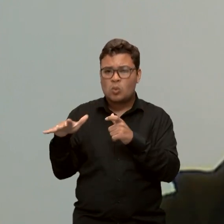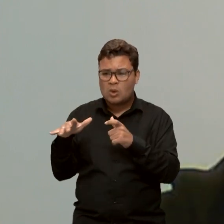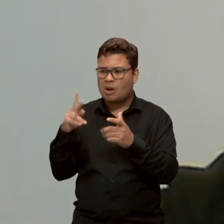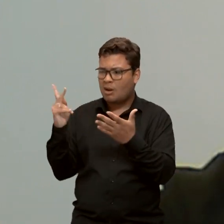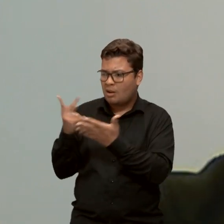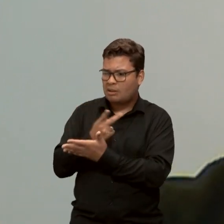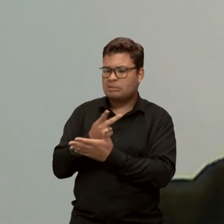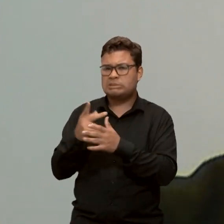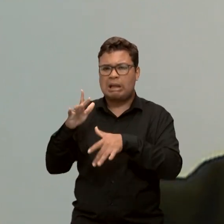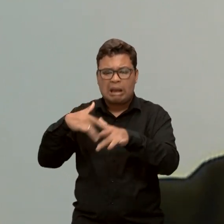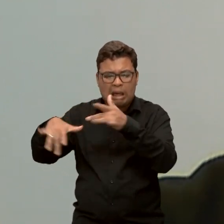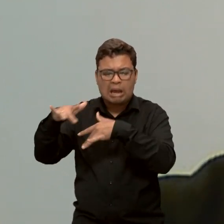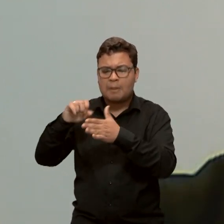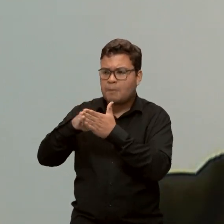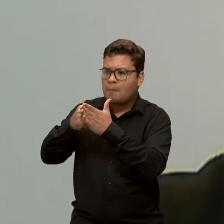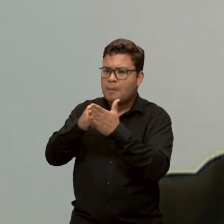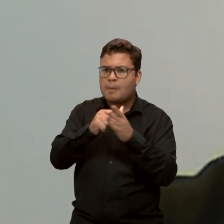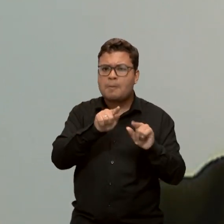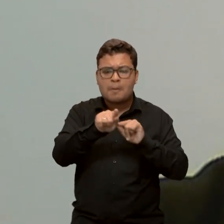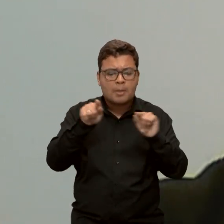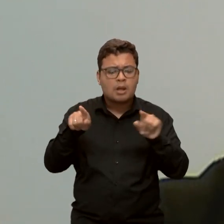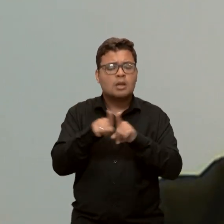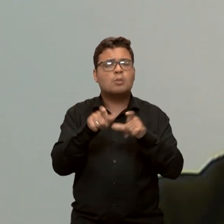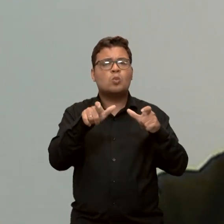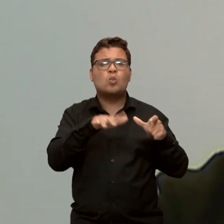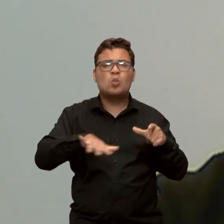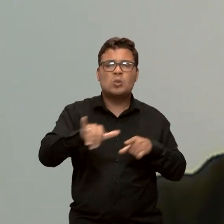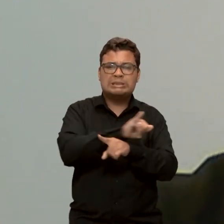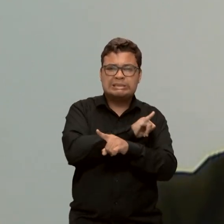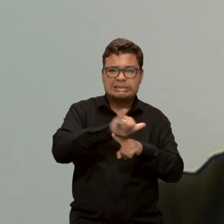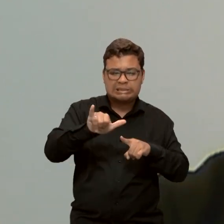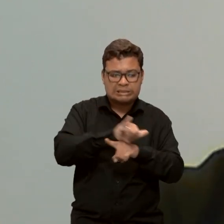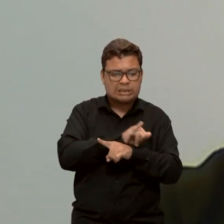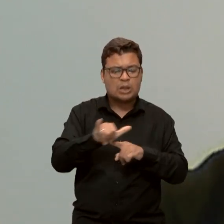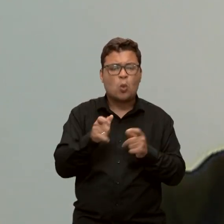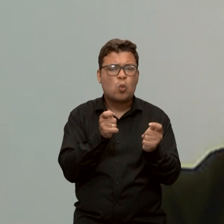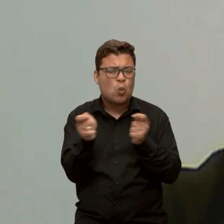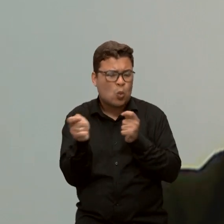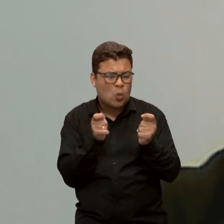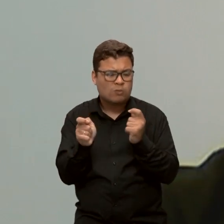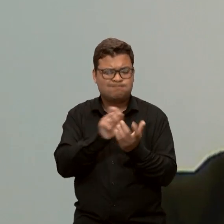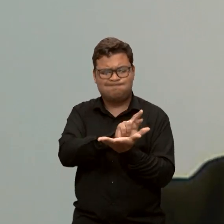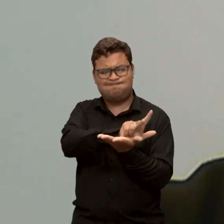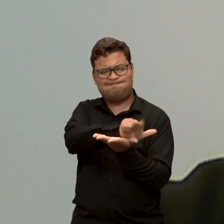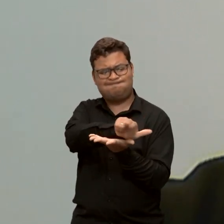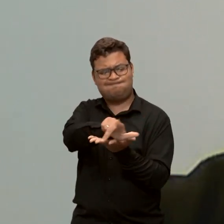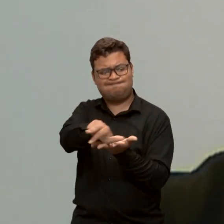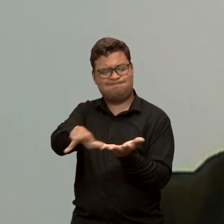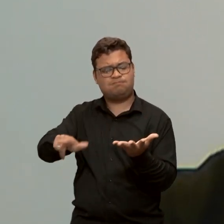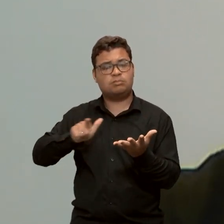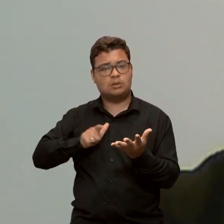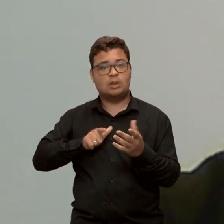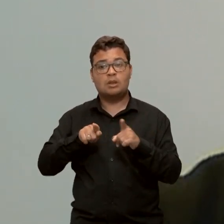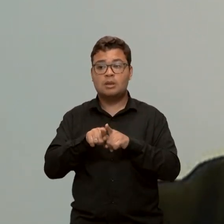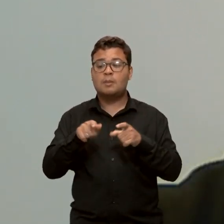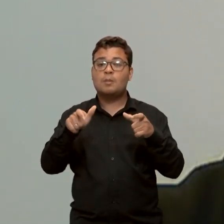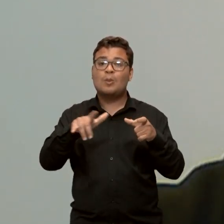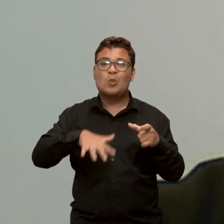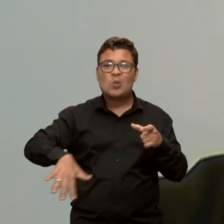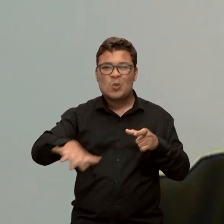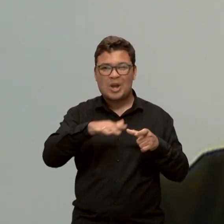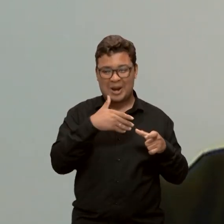forma geral, está com o seu pessoal em campo, trabalhando, seja na visita